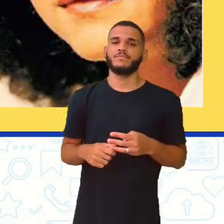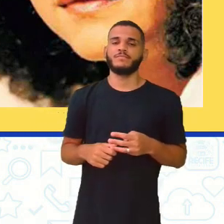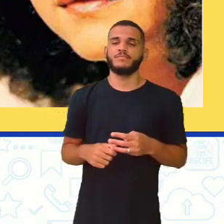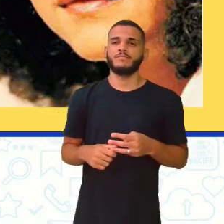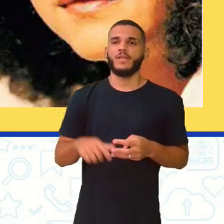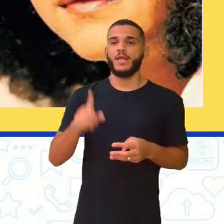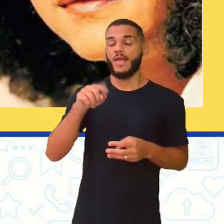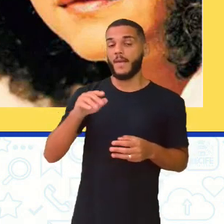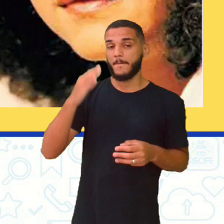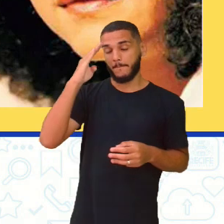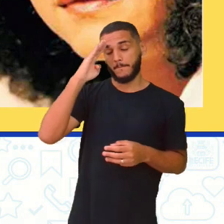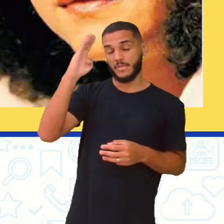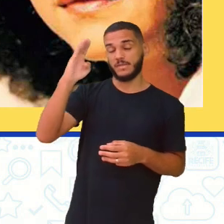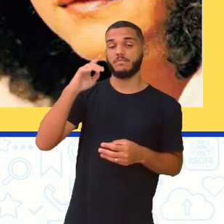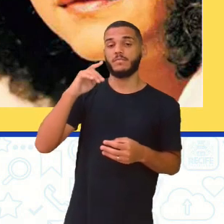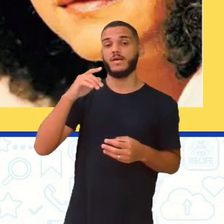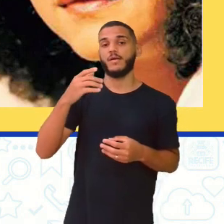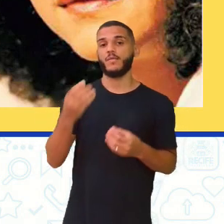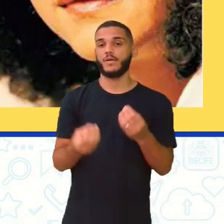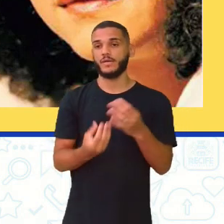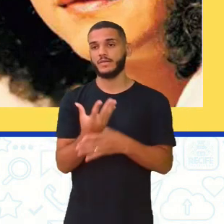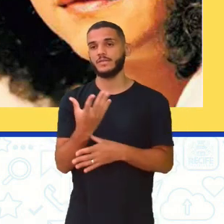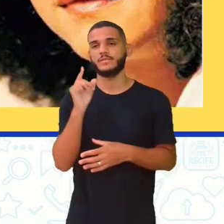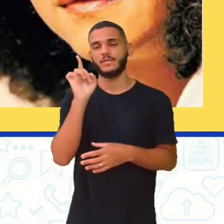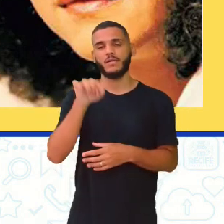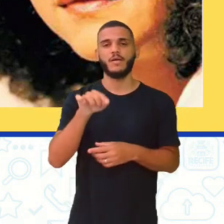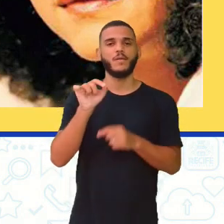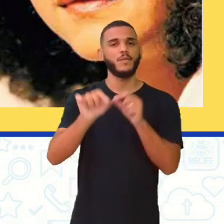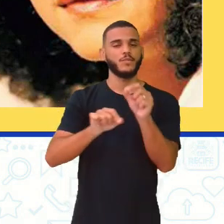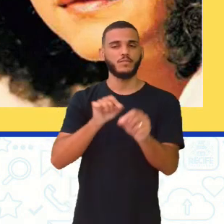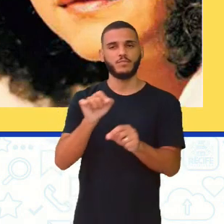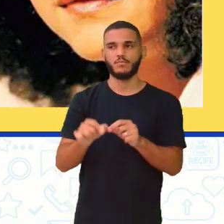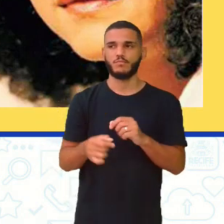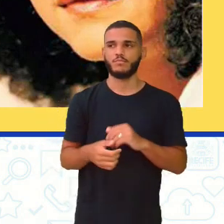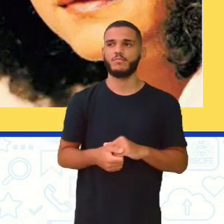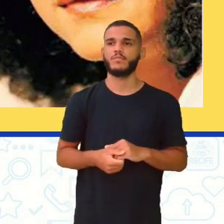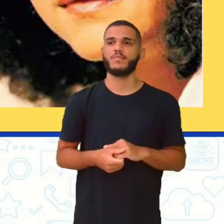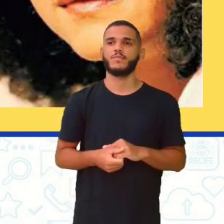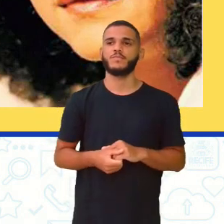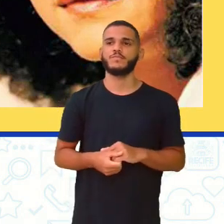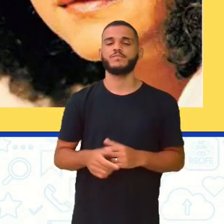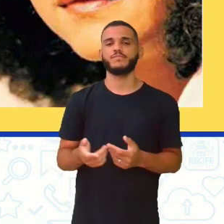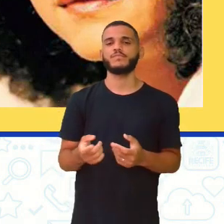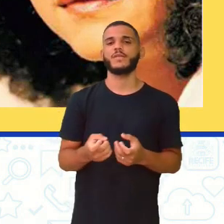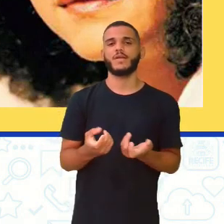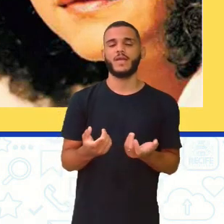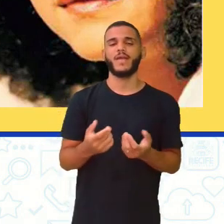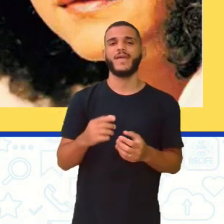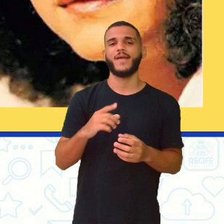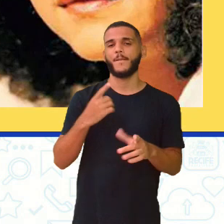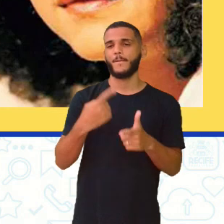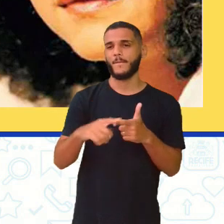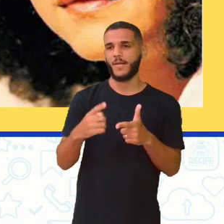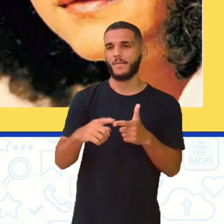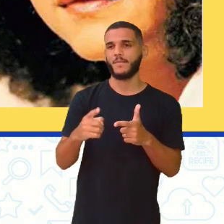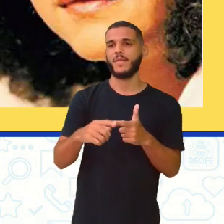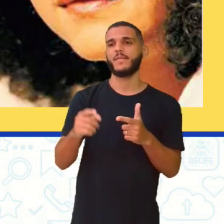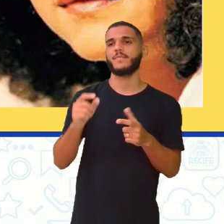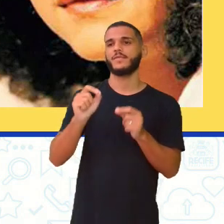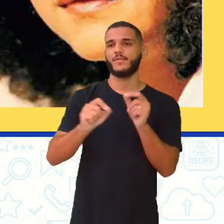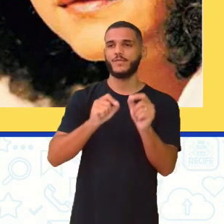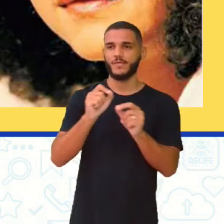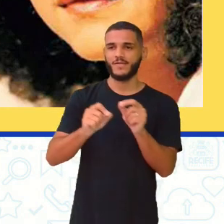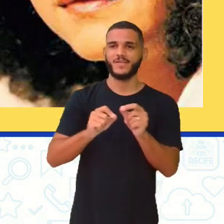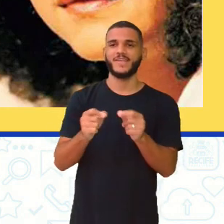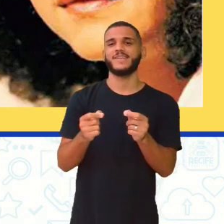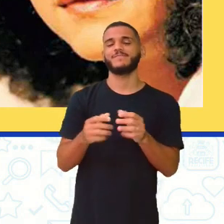e a sua principal obra meu Deus, eu esqueci o nome. Um Defeito de Cor, tá aqui no texto. Eu estou correndo